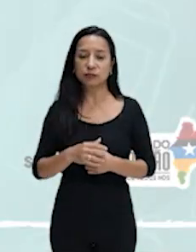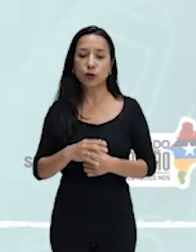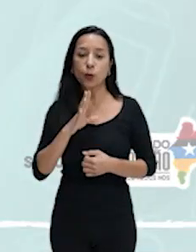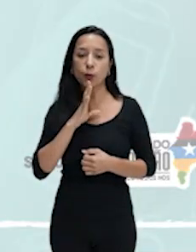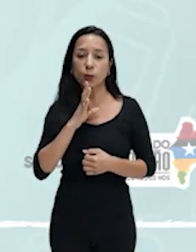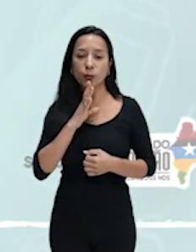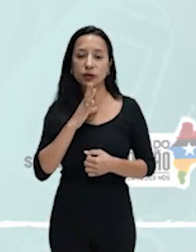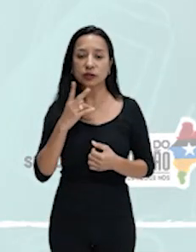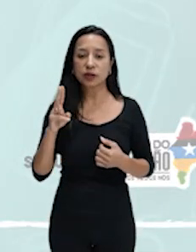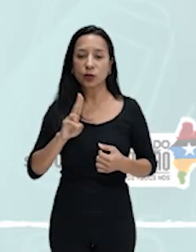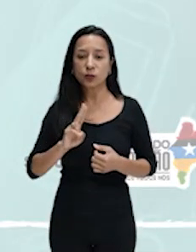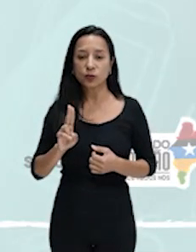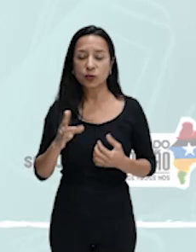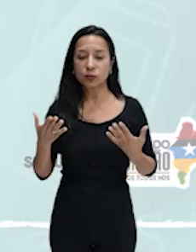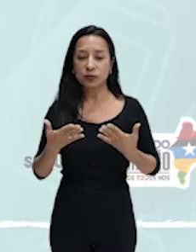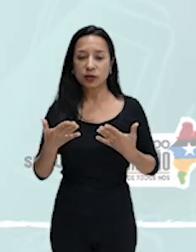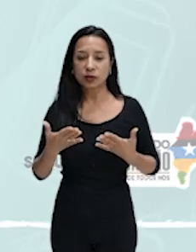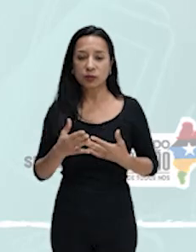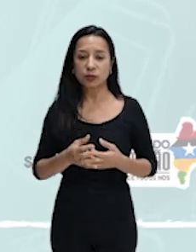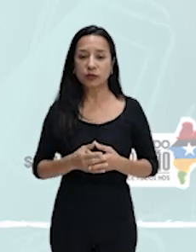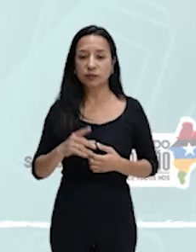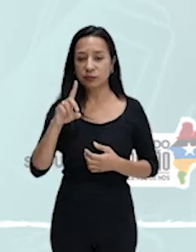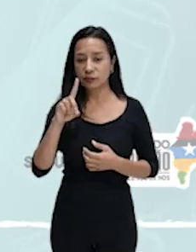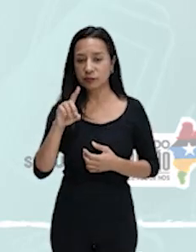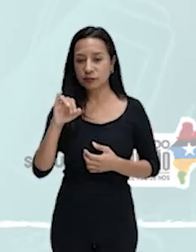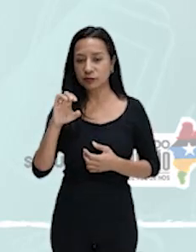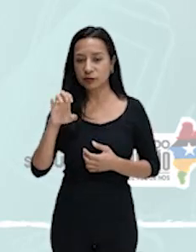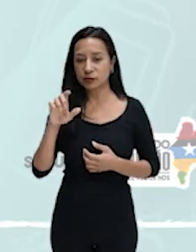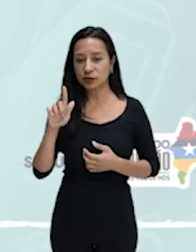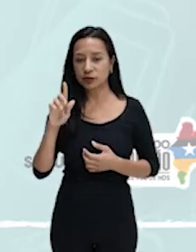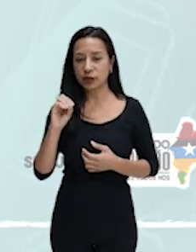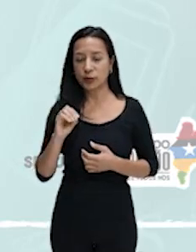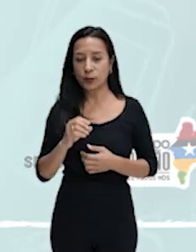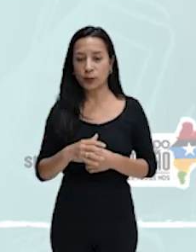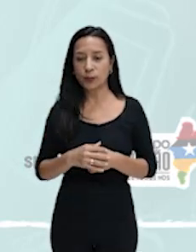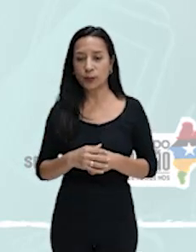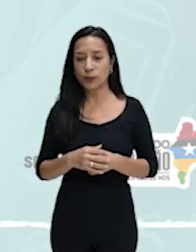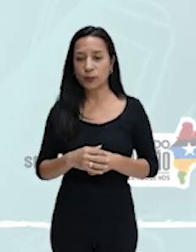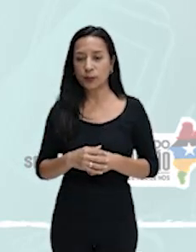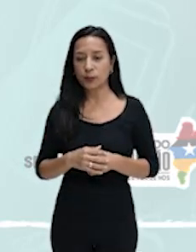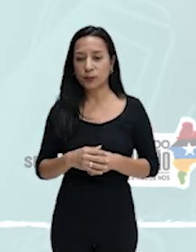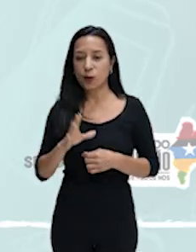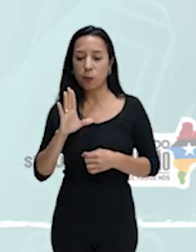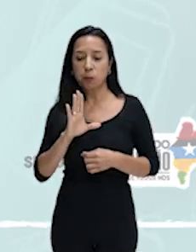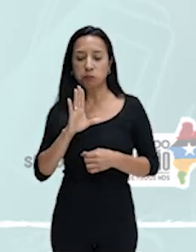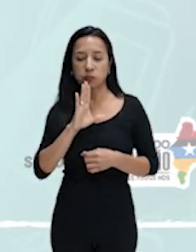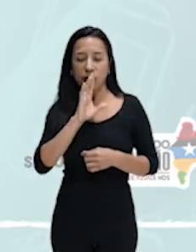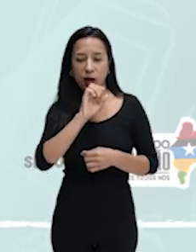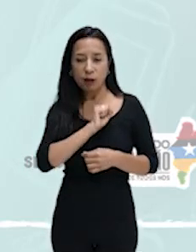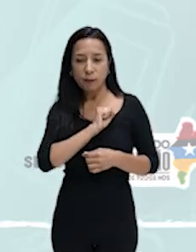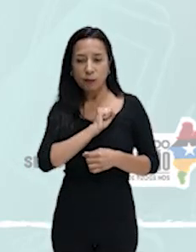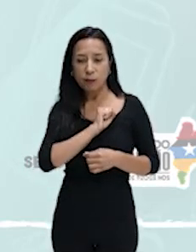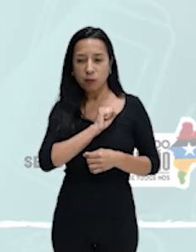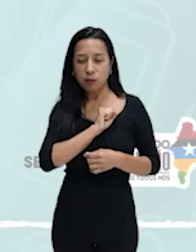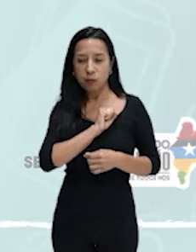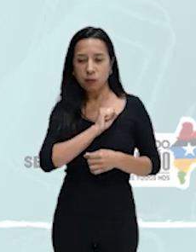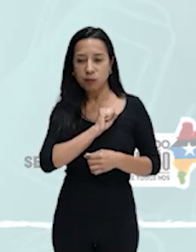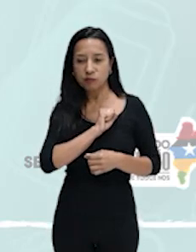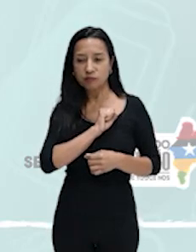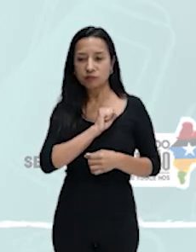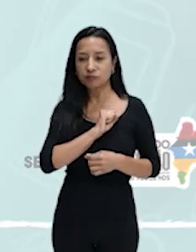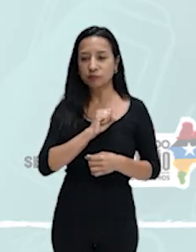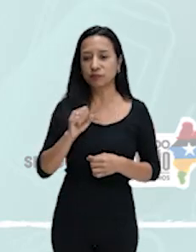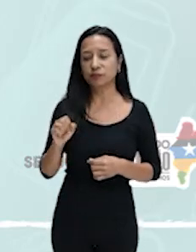agora, Diego Rivera. O muralista mexicano Diego Rivera foi o grande amor de Frida. Ele já